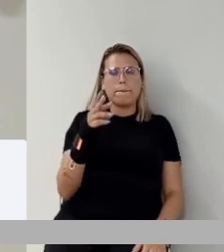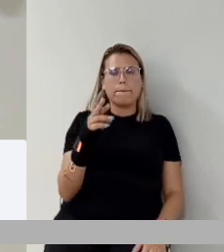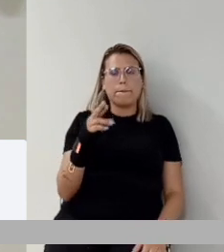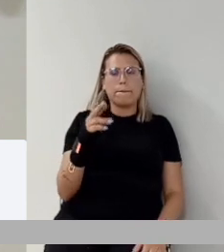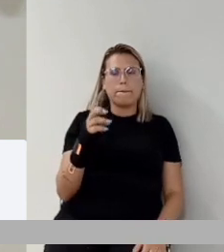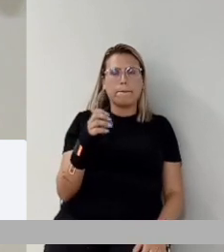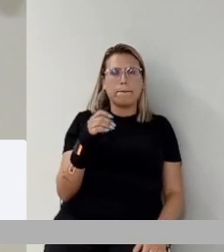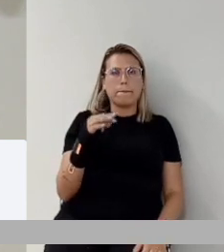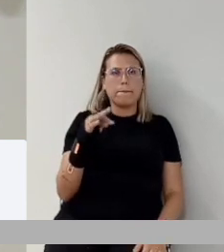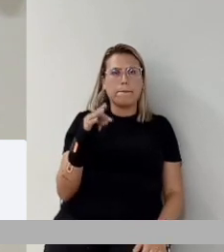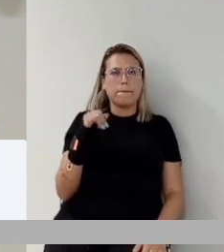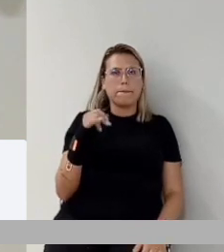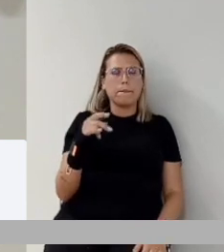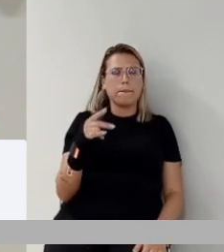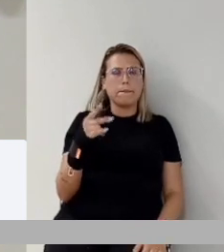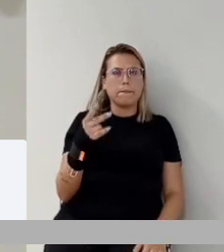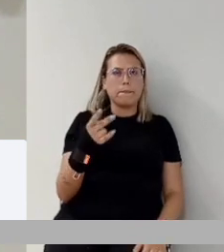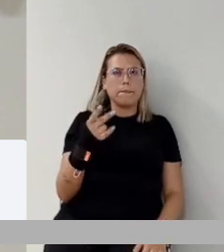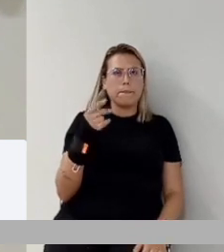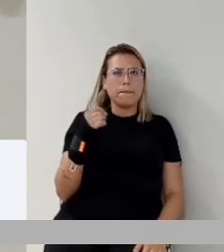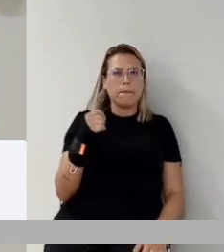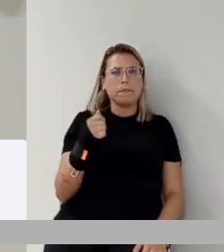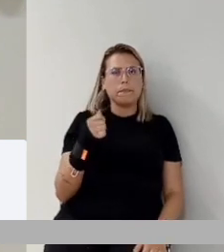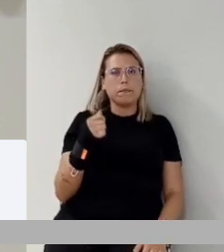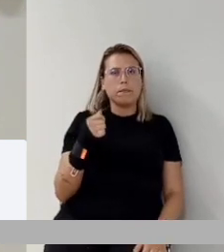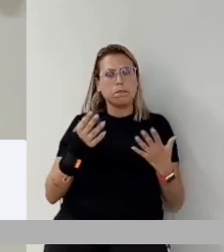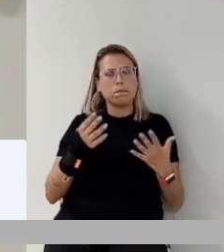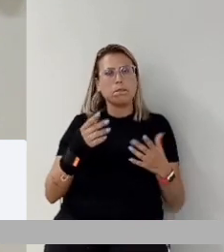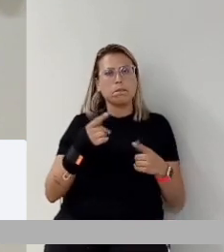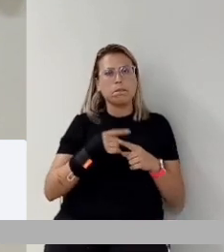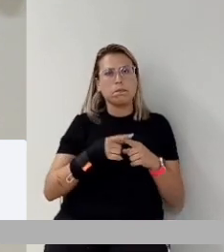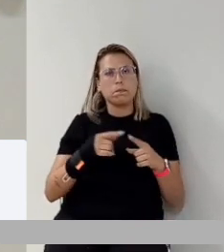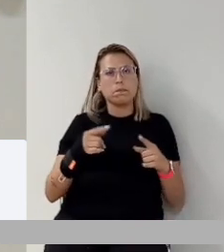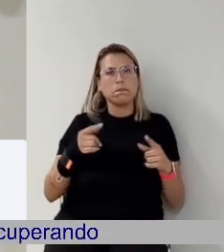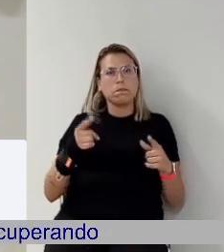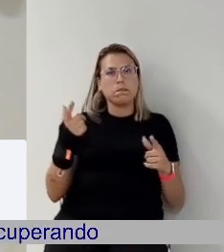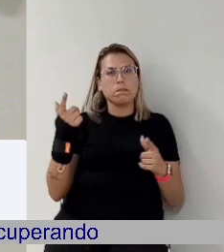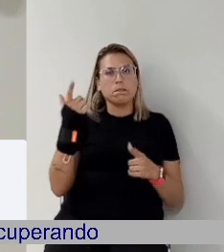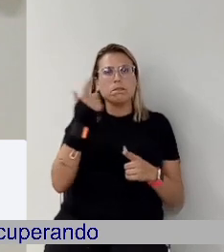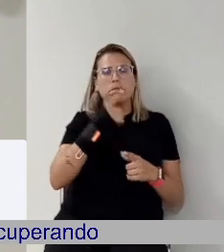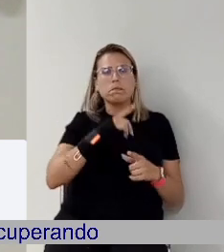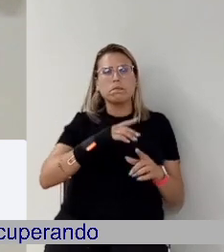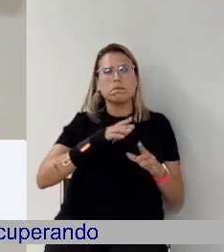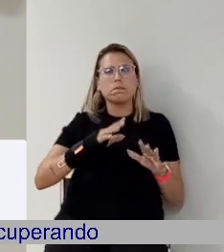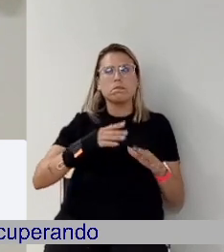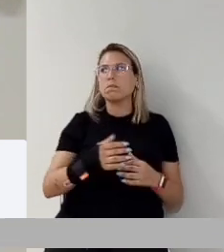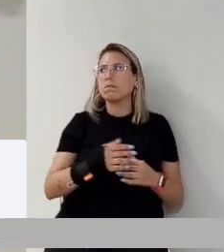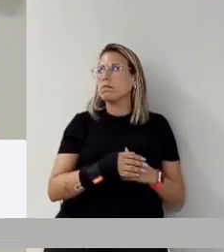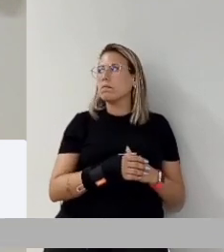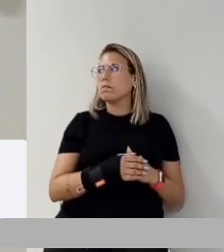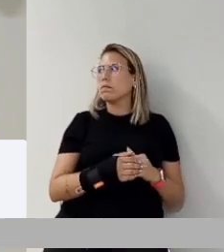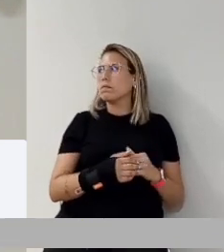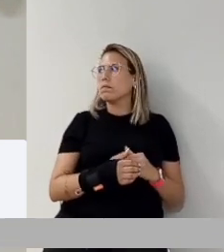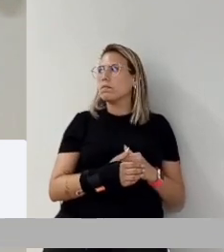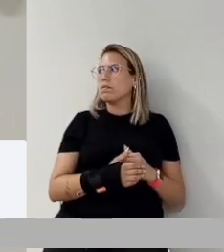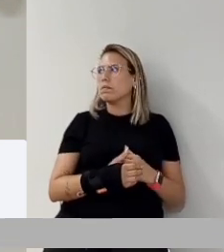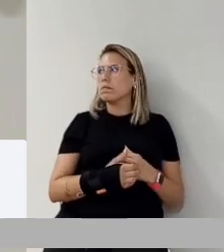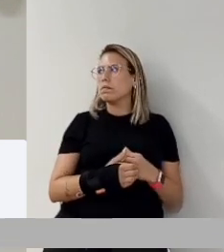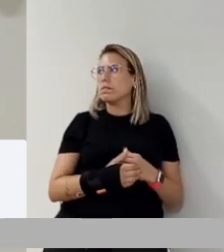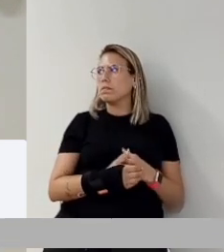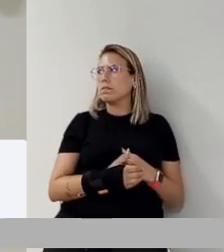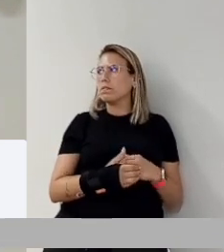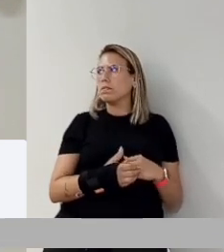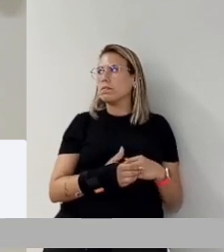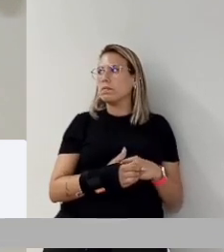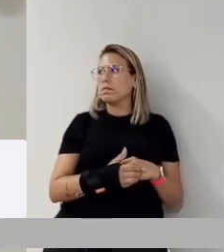também passou eh um susto mas graças a Deus tá se recuperando a a Ana Luísa pra gente manda aqui um